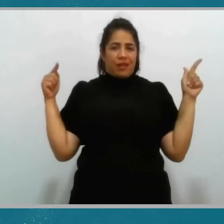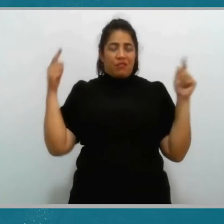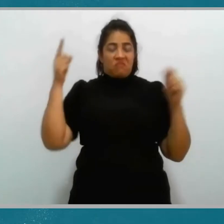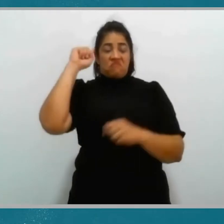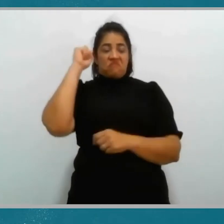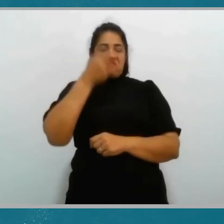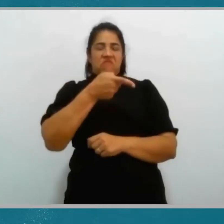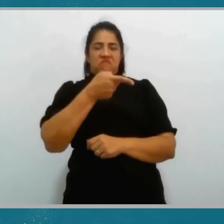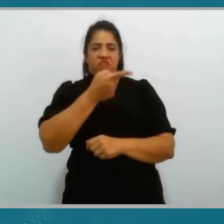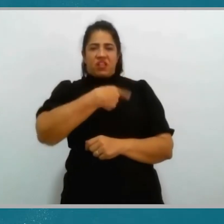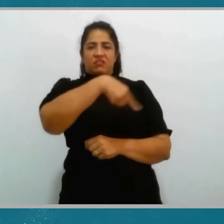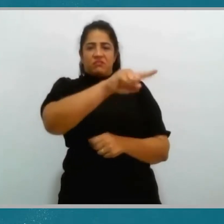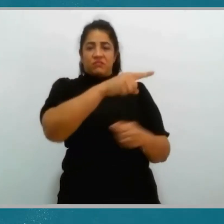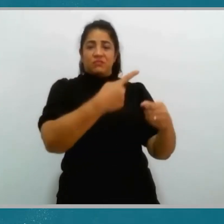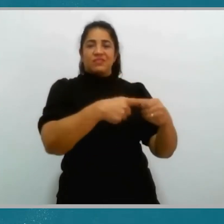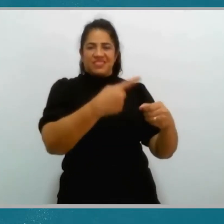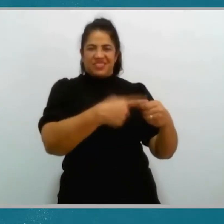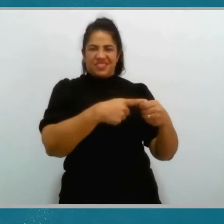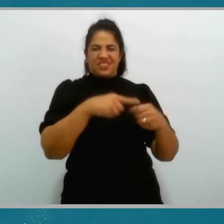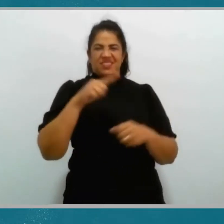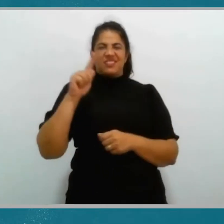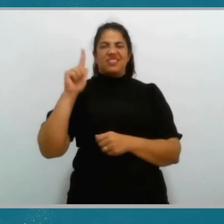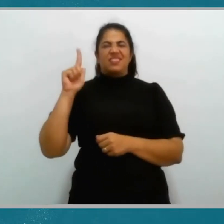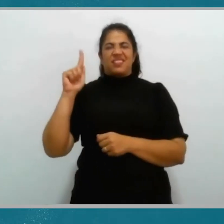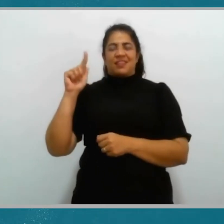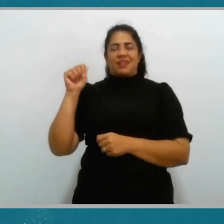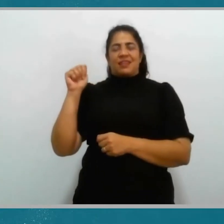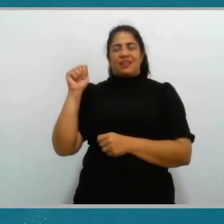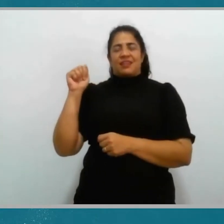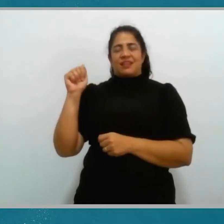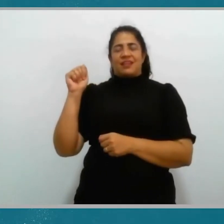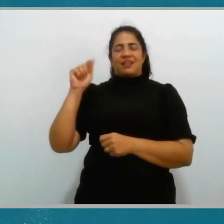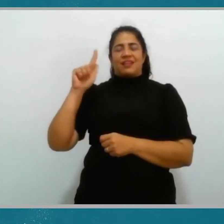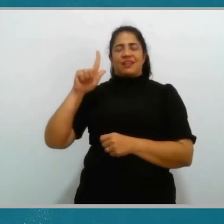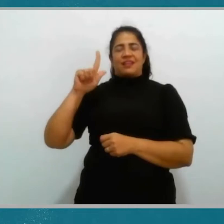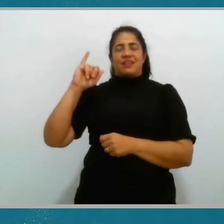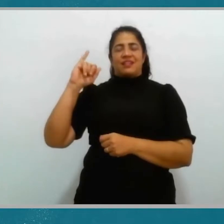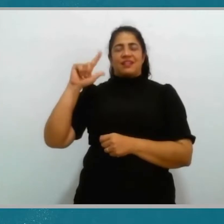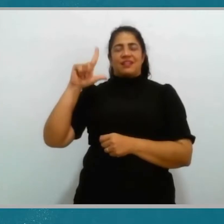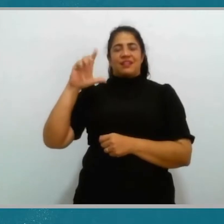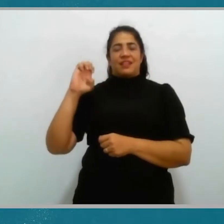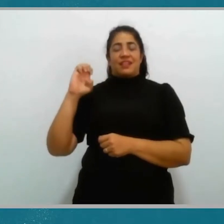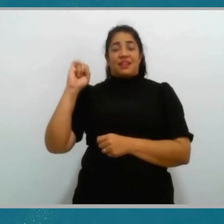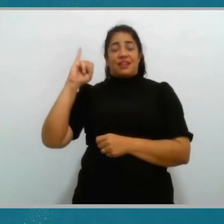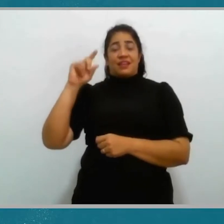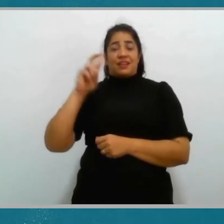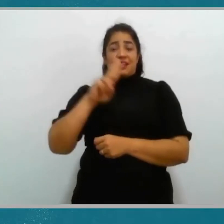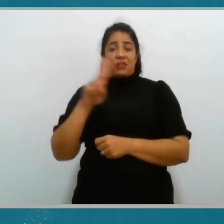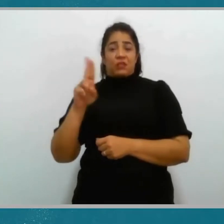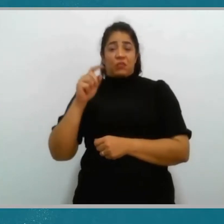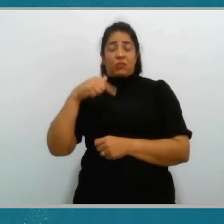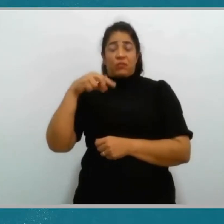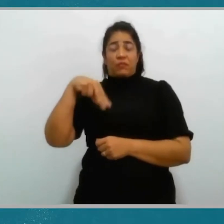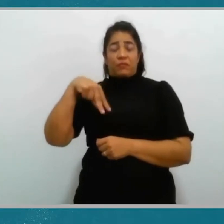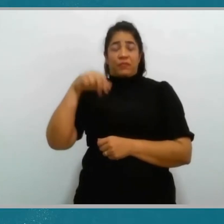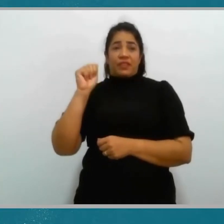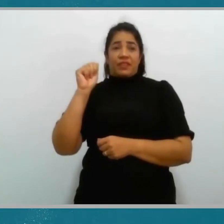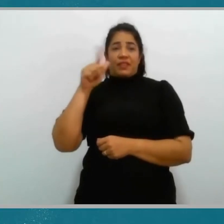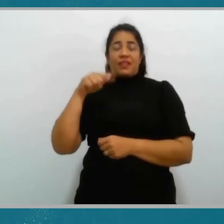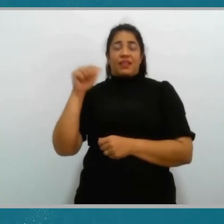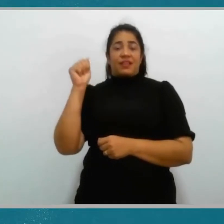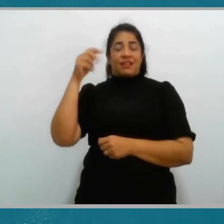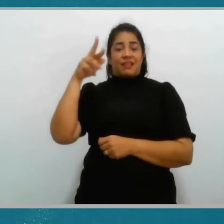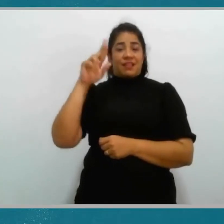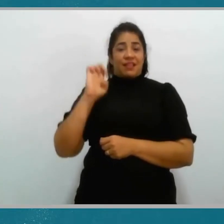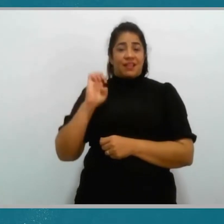chamada Nazaré, a uma virgem desposada com certo homem da casa de Davi, cujo nome